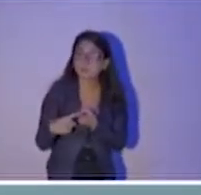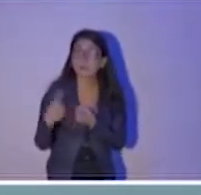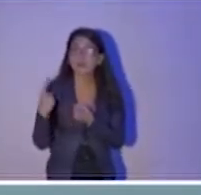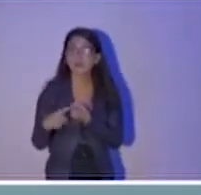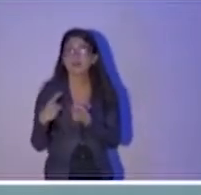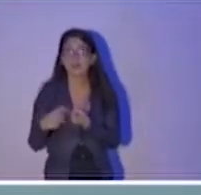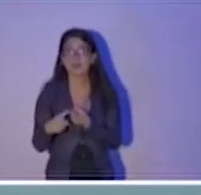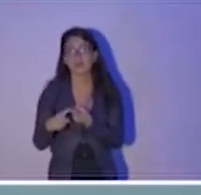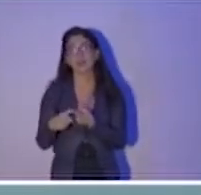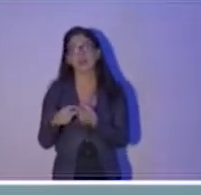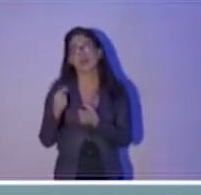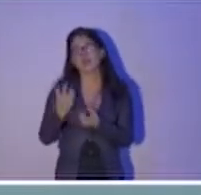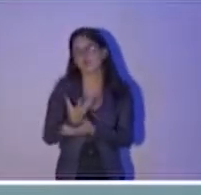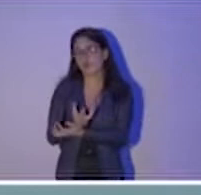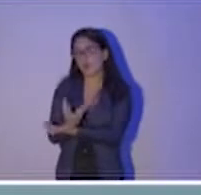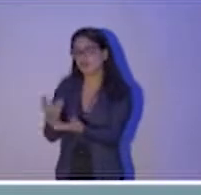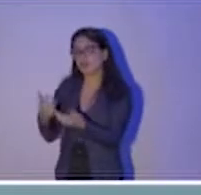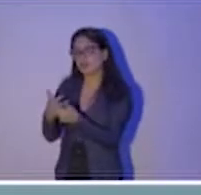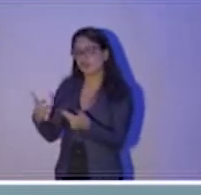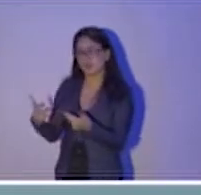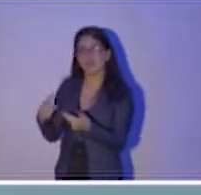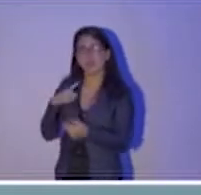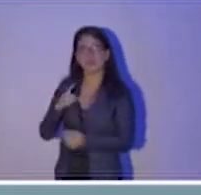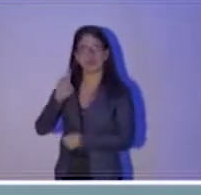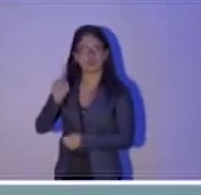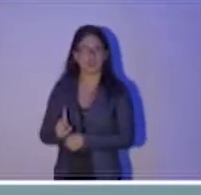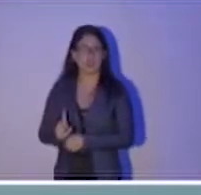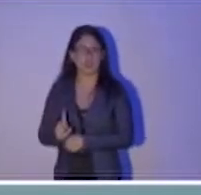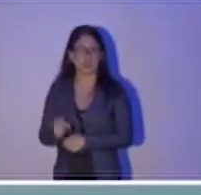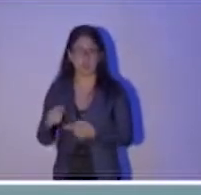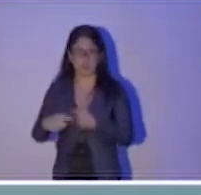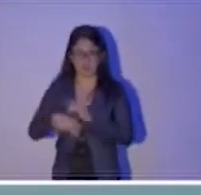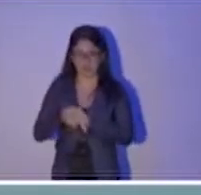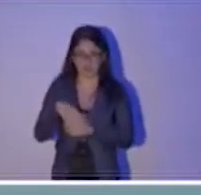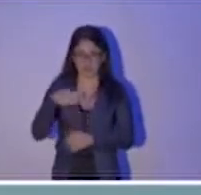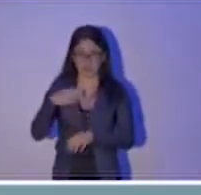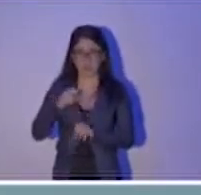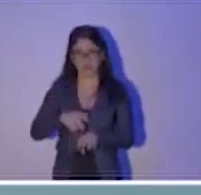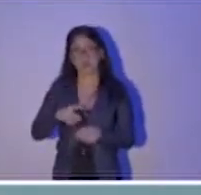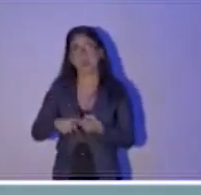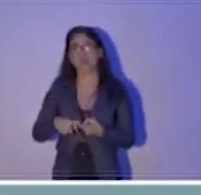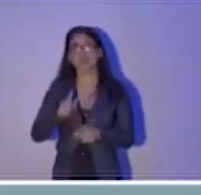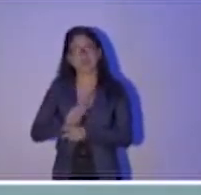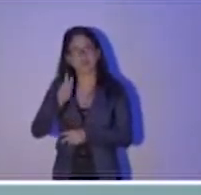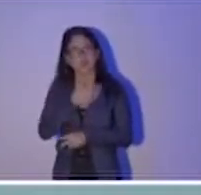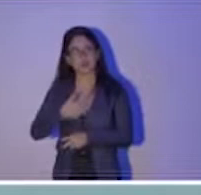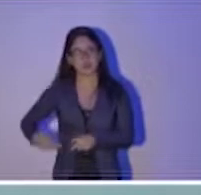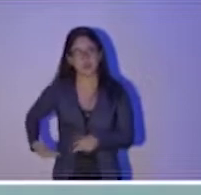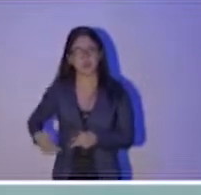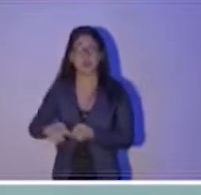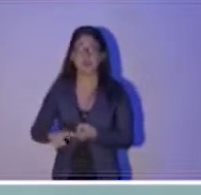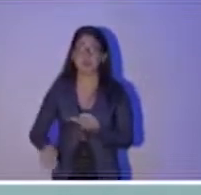assim, eu tenho direito de muitas coisas. Eu tenho direito, como educador, como gestor público, como